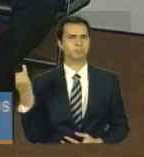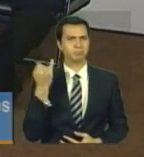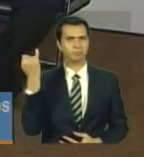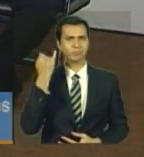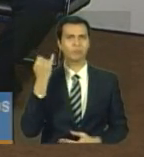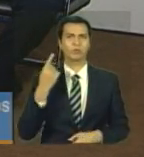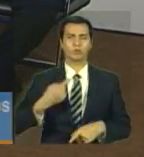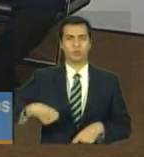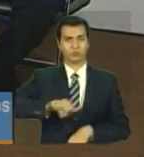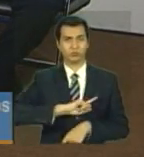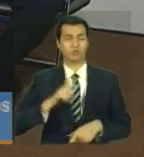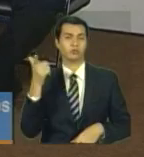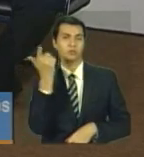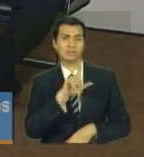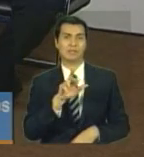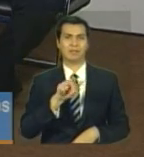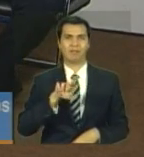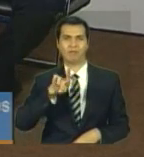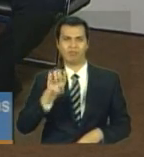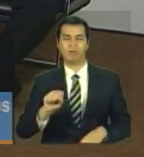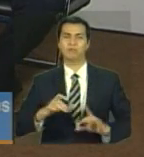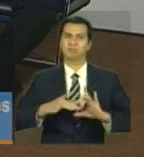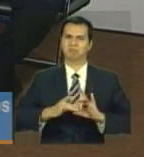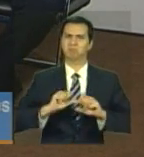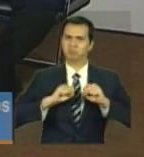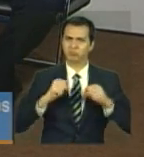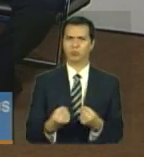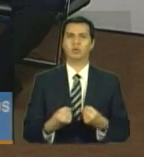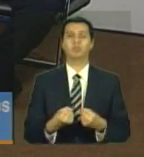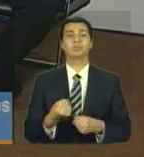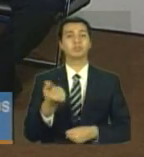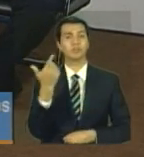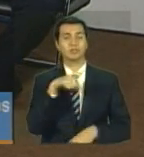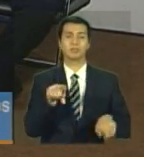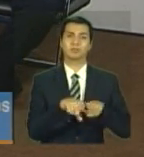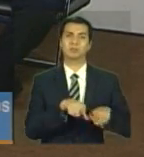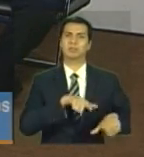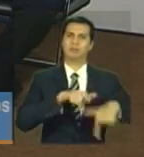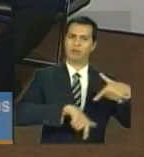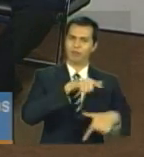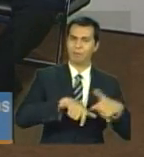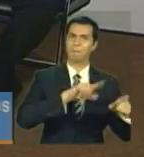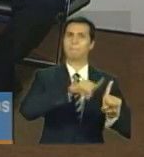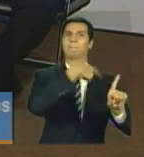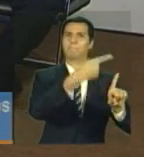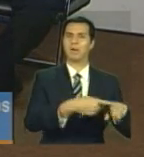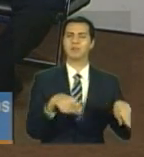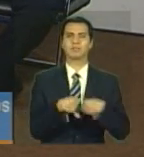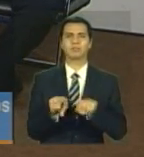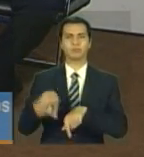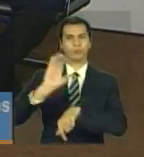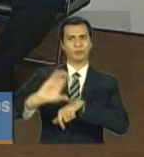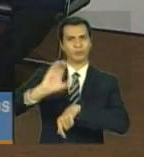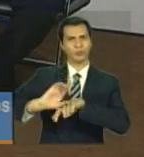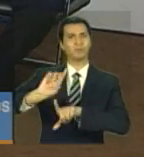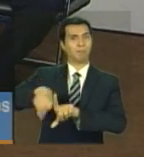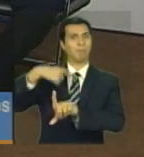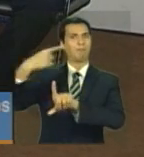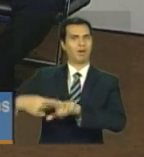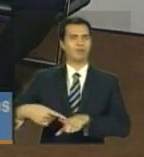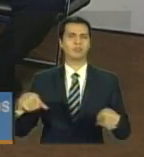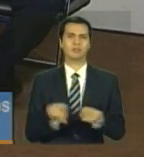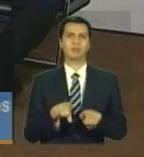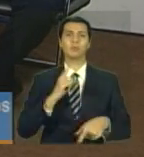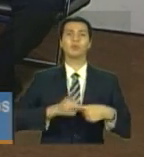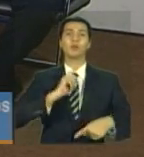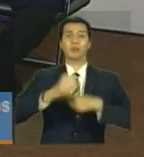para consolidarmos essa rede e trabalharmos nessa perspectiva de mais atividades de formação, capacitação, e ainda mais porque ano que vem